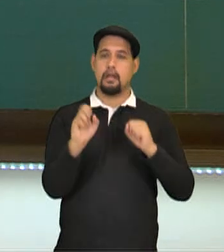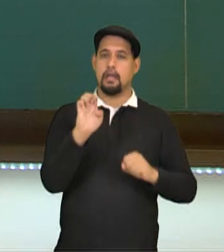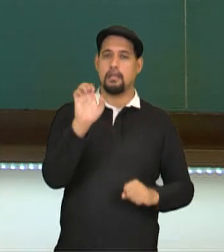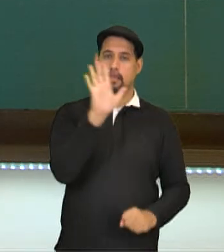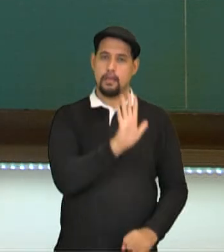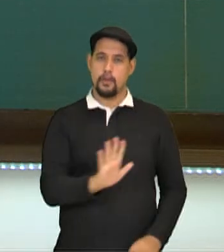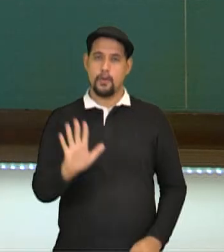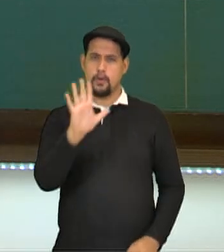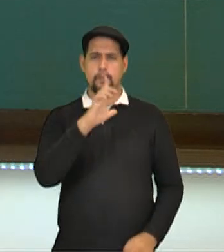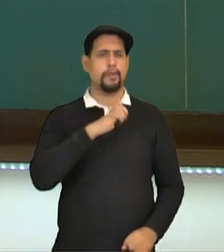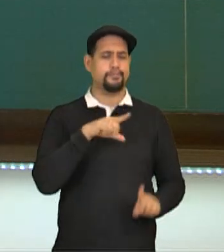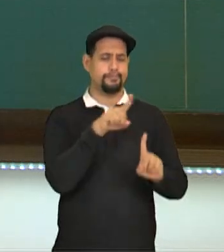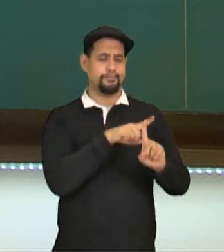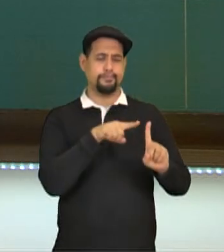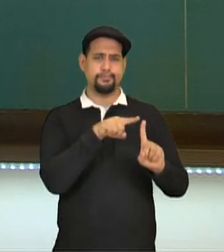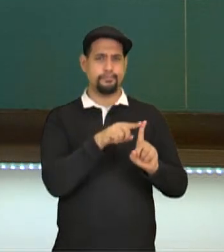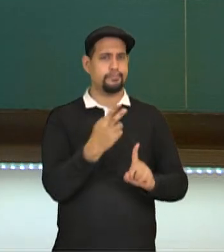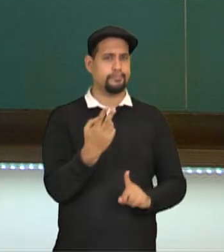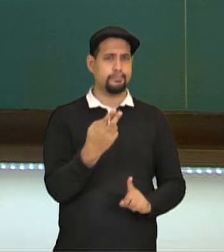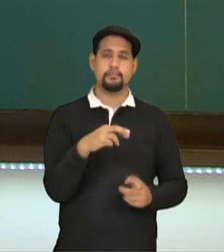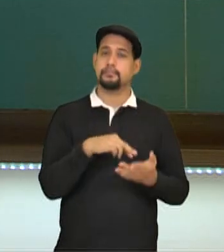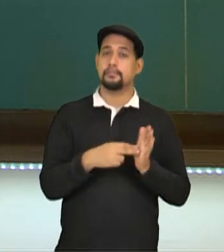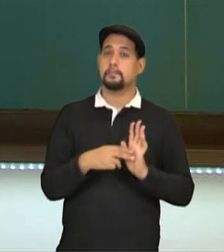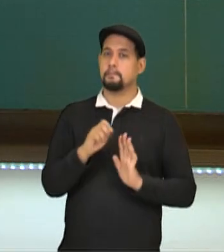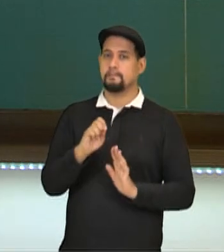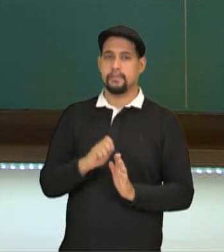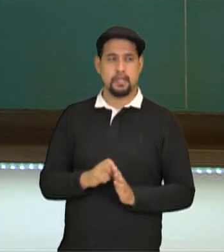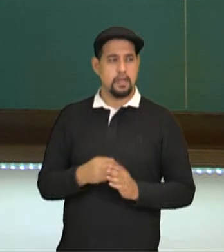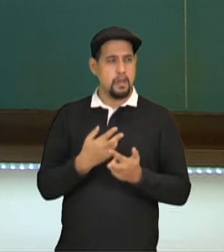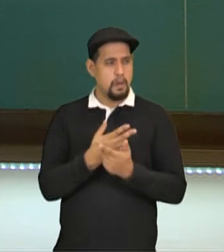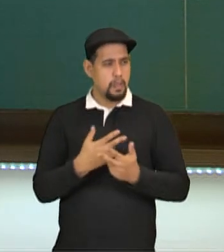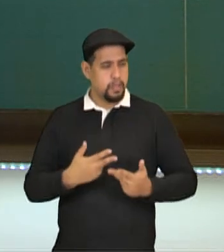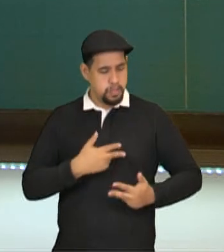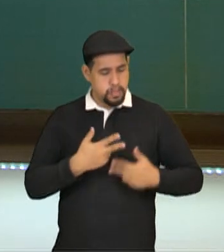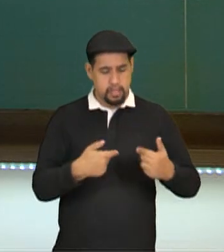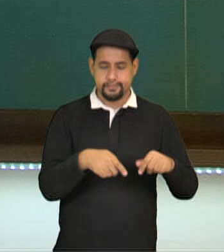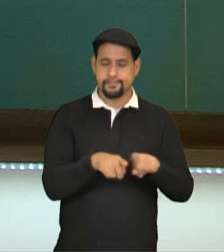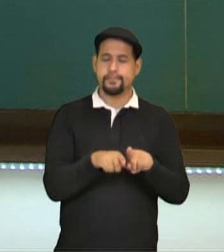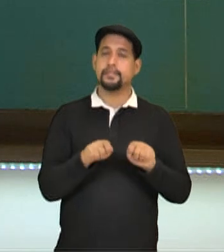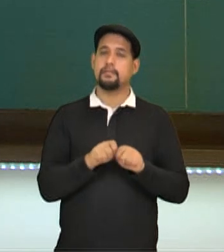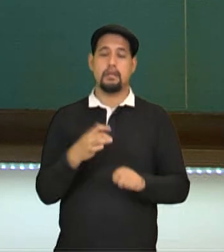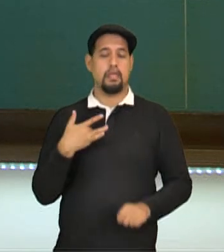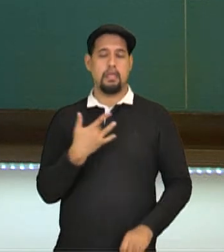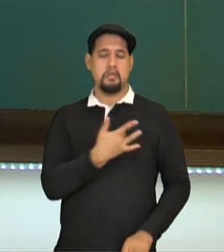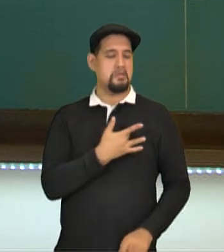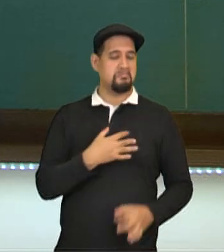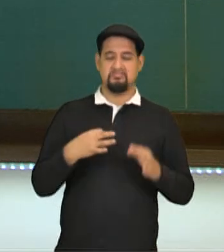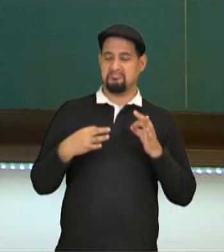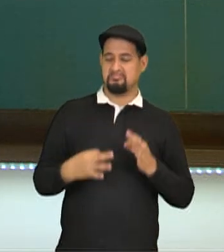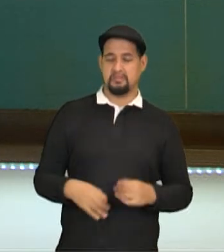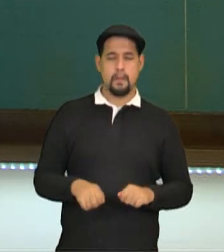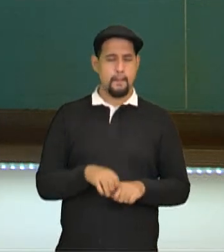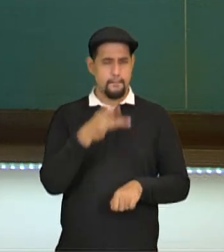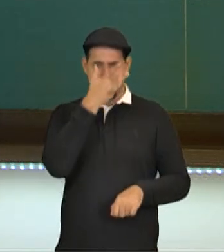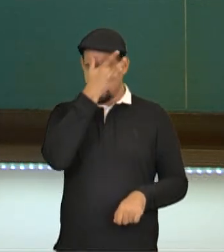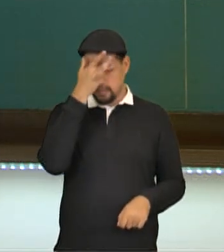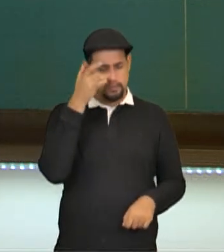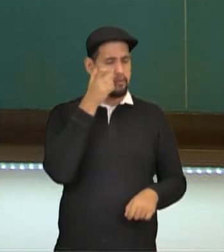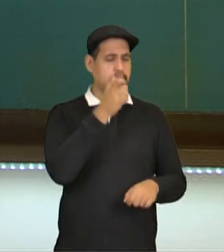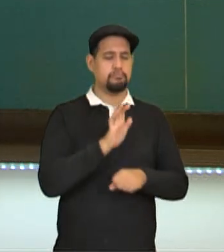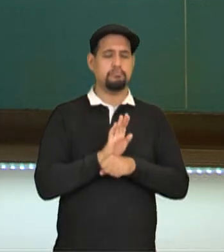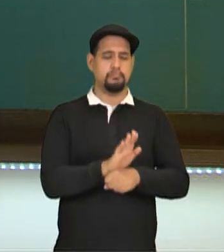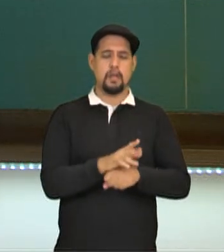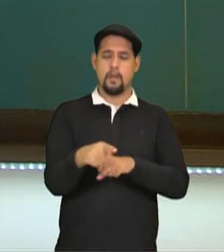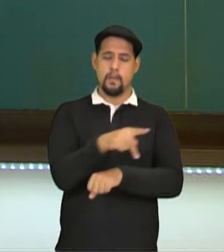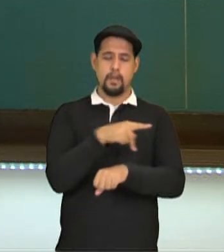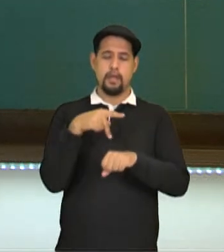Eles tinham o mesmo objetivo, que era regenerar a raça, promover saúde, formar pessoas para servir à pátria